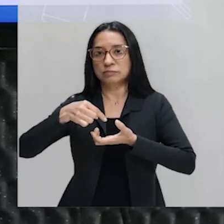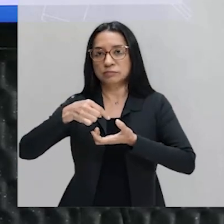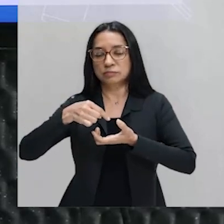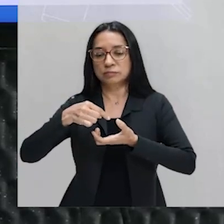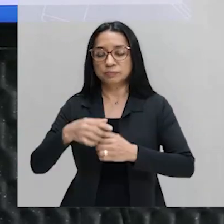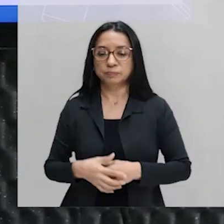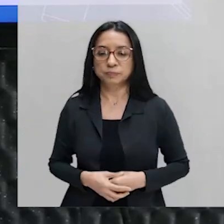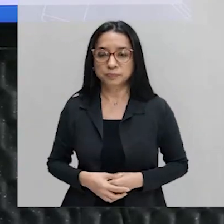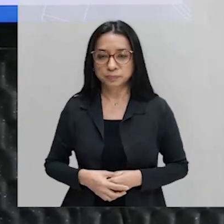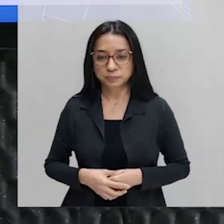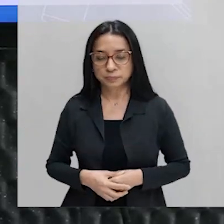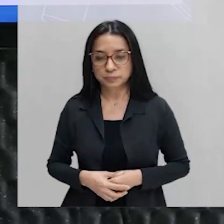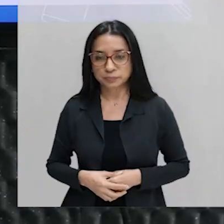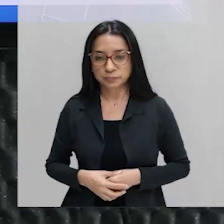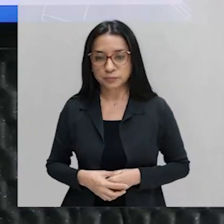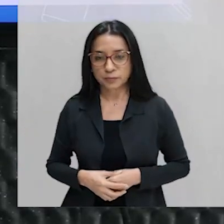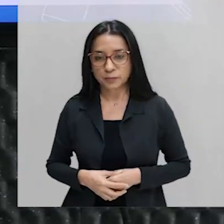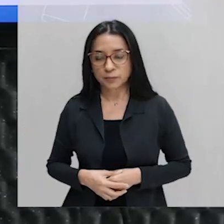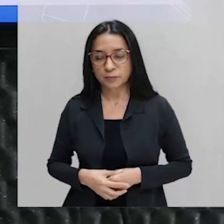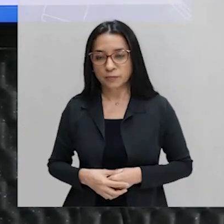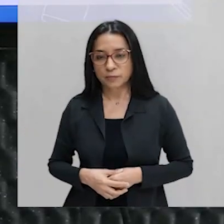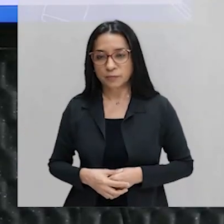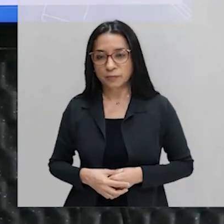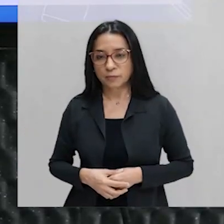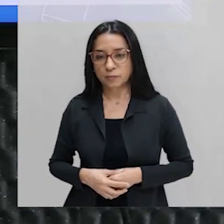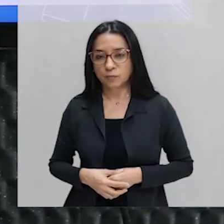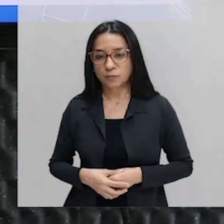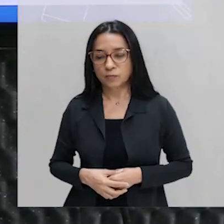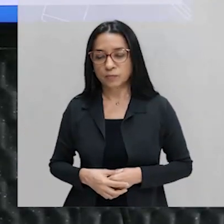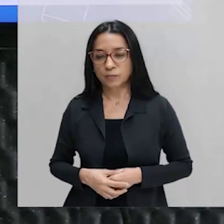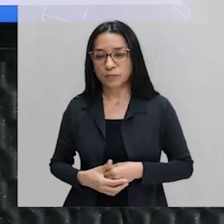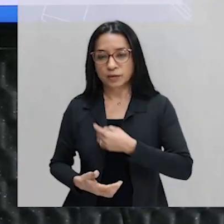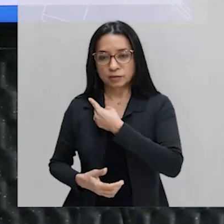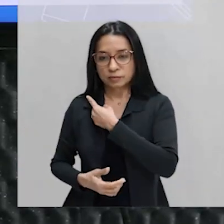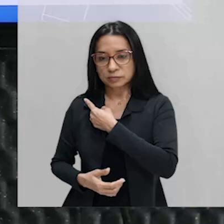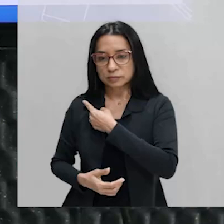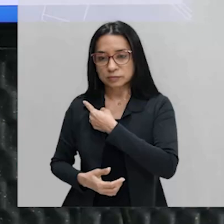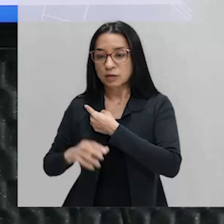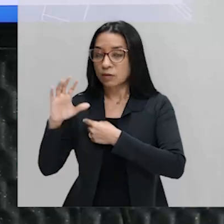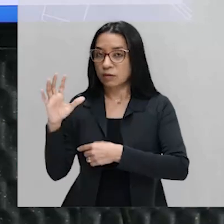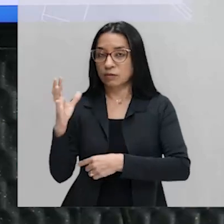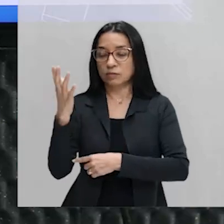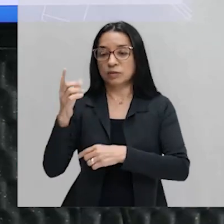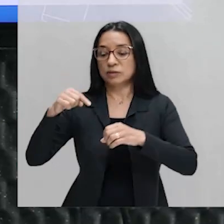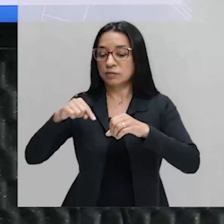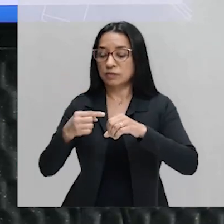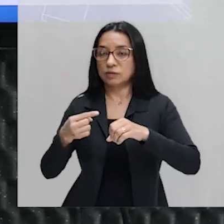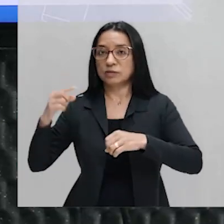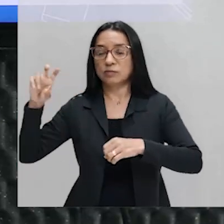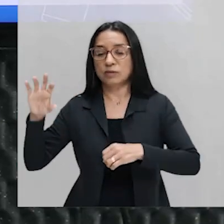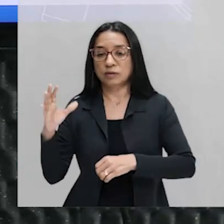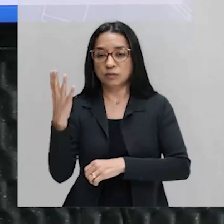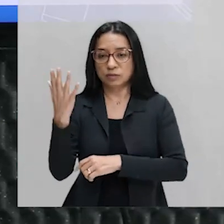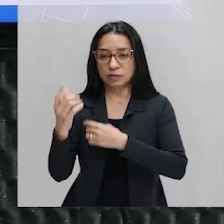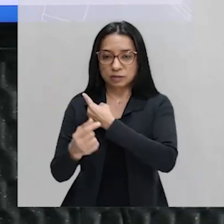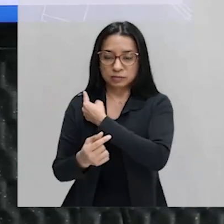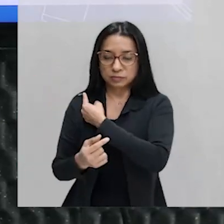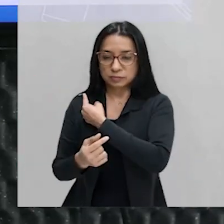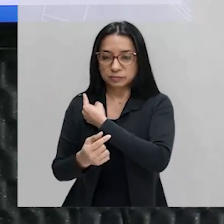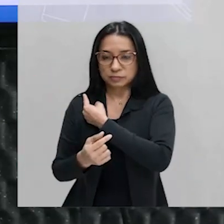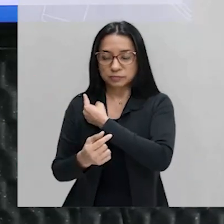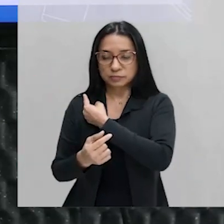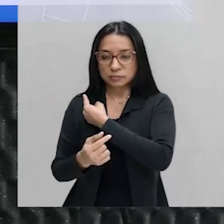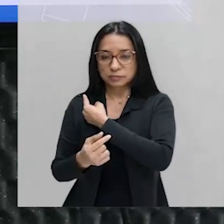já na... Então, quando essa fecundação acontece, ela já vai acontecer, ó, a partir